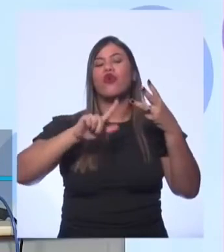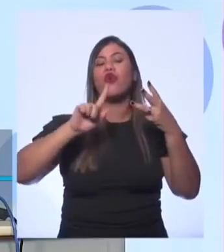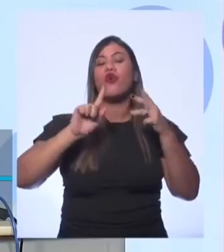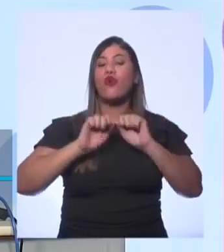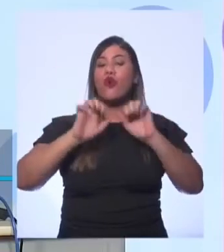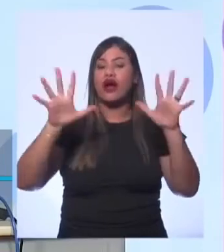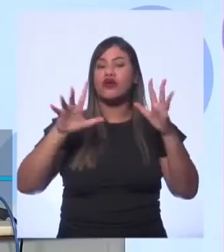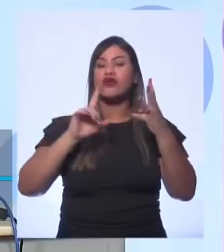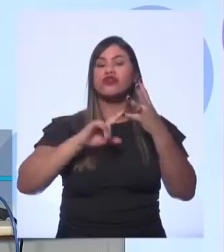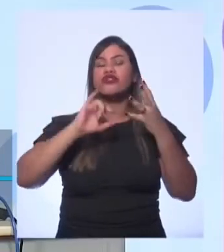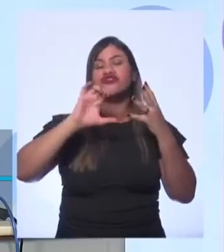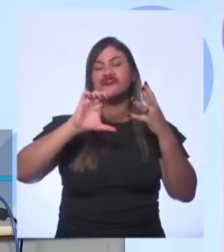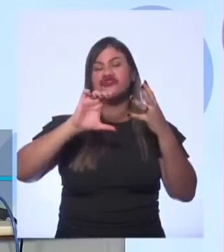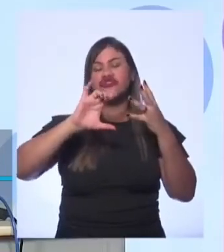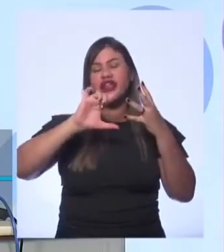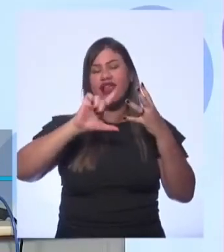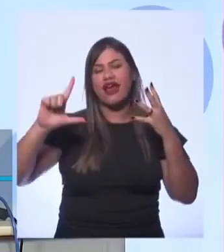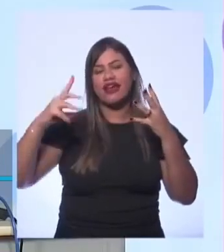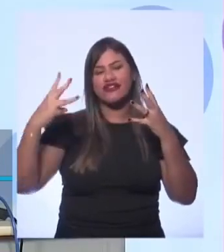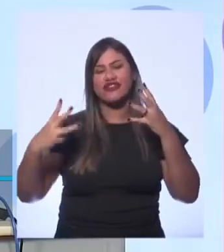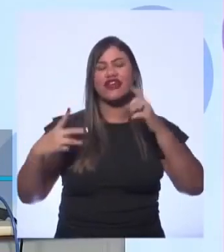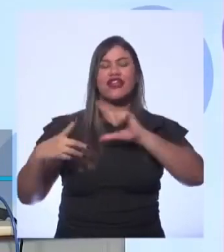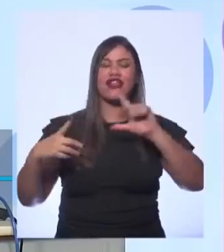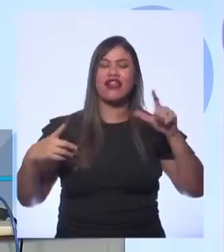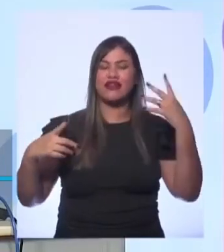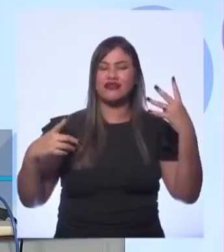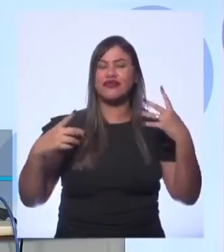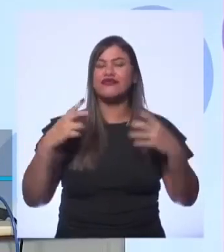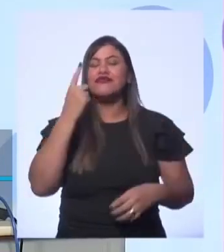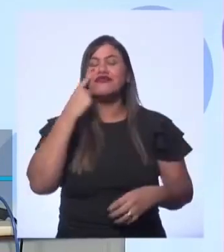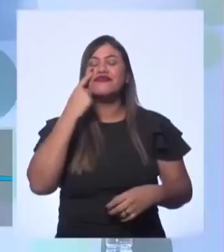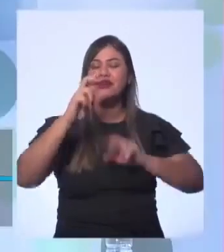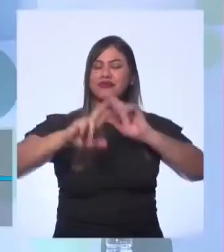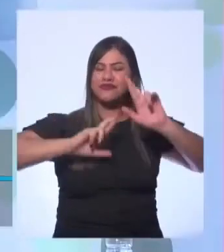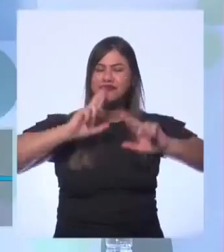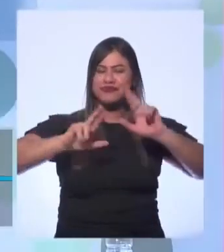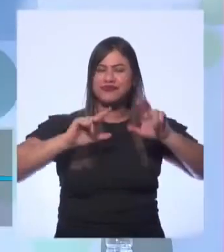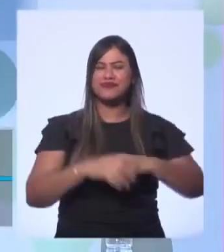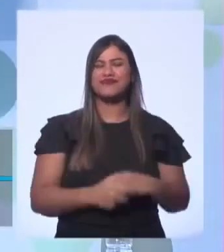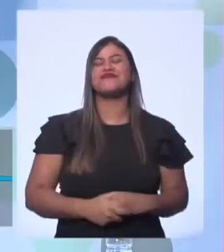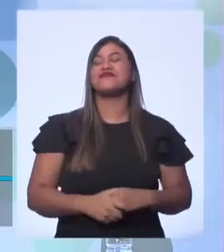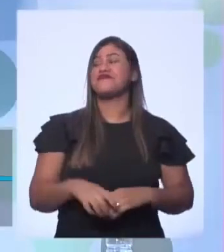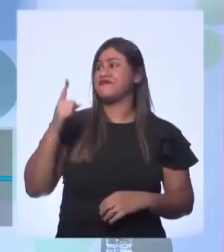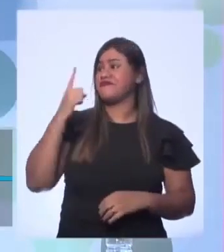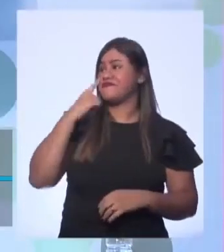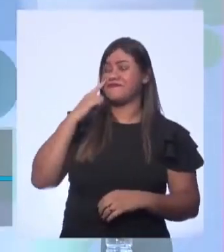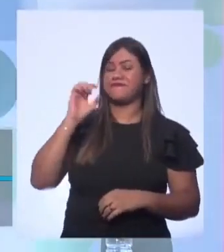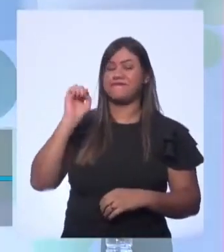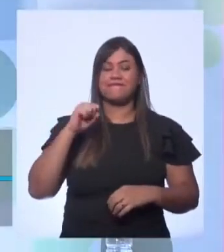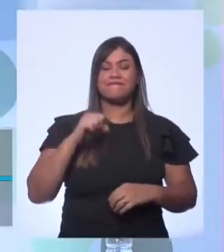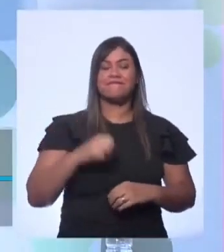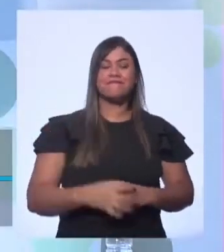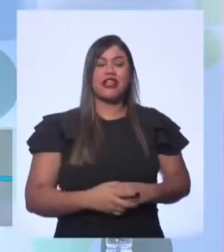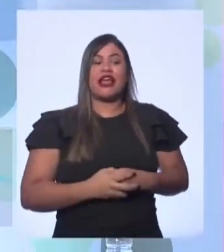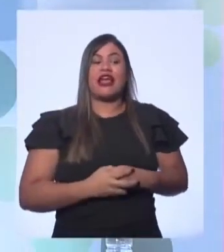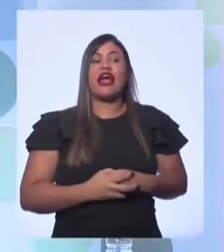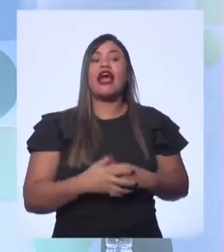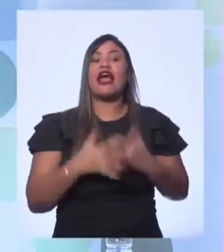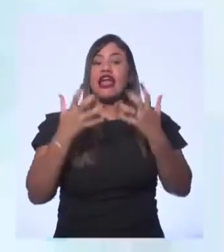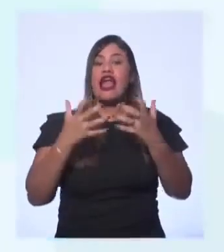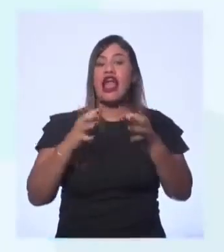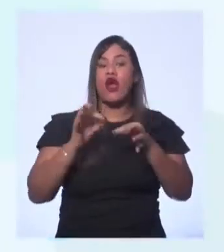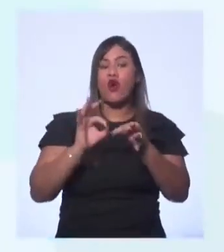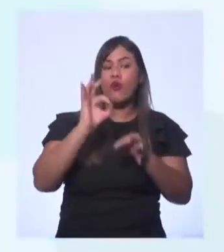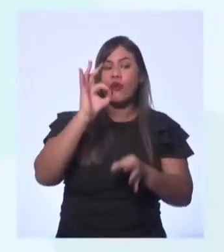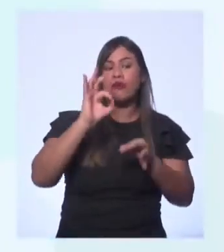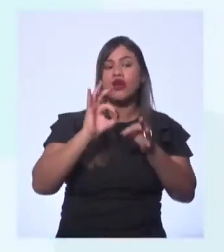Guarulhos, Jales, Leste 3 e Leste 4. Vamos conferir? Vamos sim. Então, venham aqui comigo. Lembra, a gente quer o comprimento pelo diâmetro.